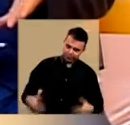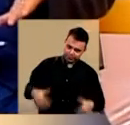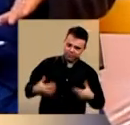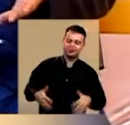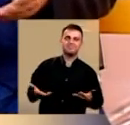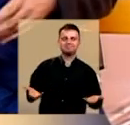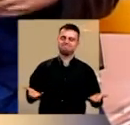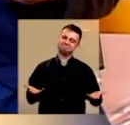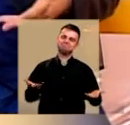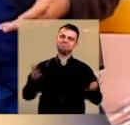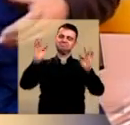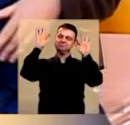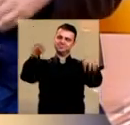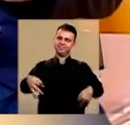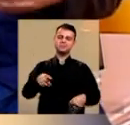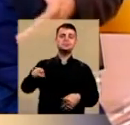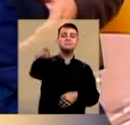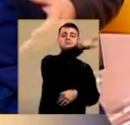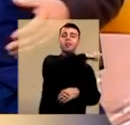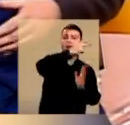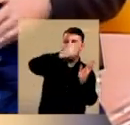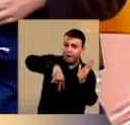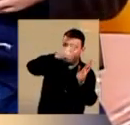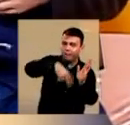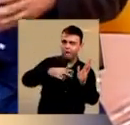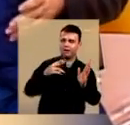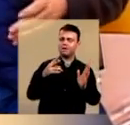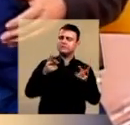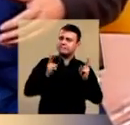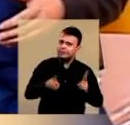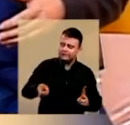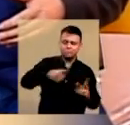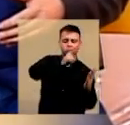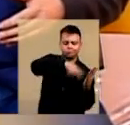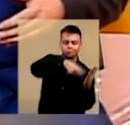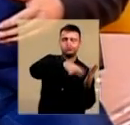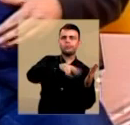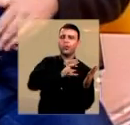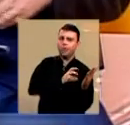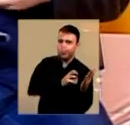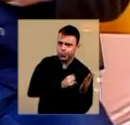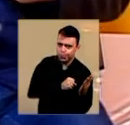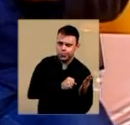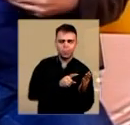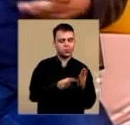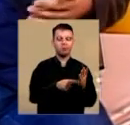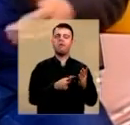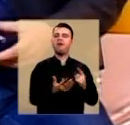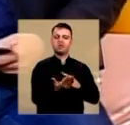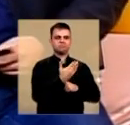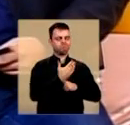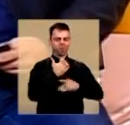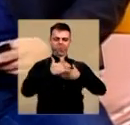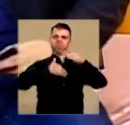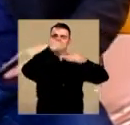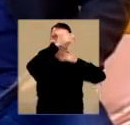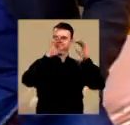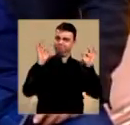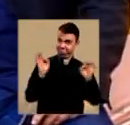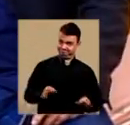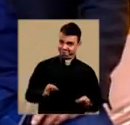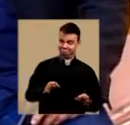convite a você aí, que leia muito, leia sempre, e isso cada vez vai te fazer um ser humano